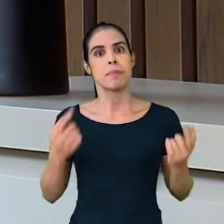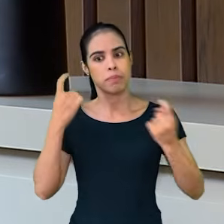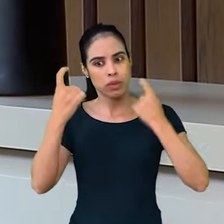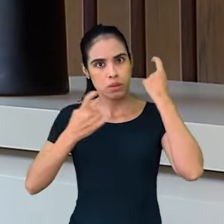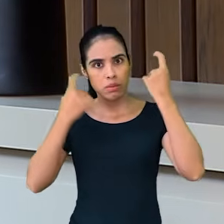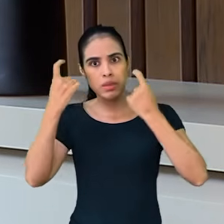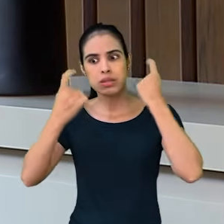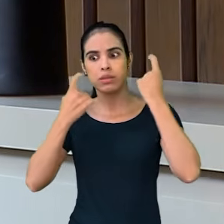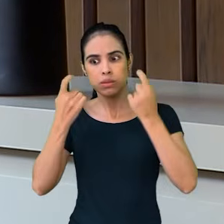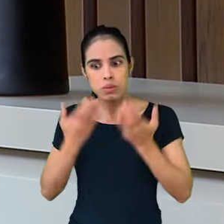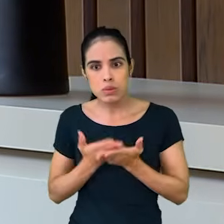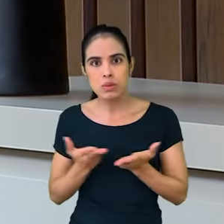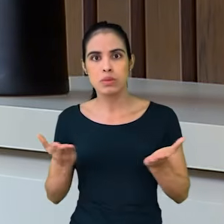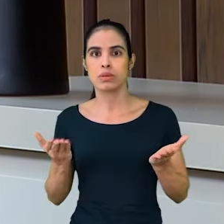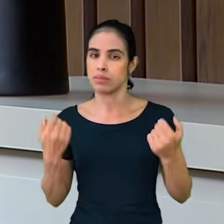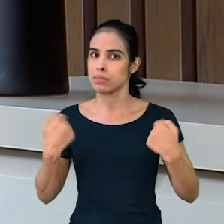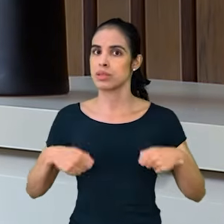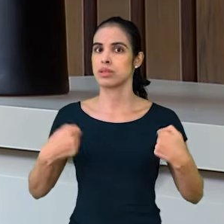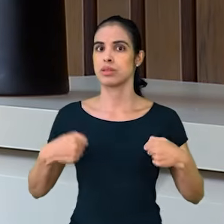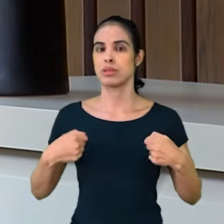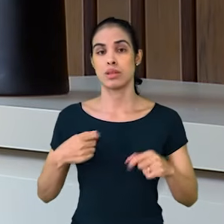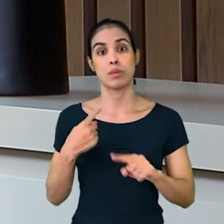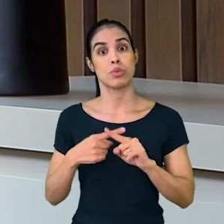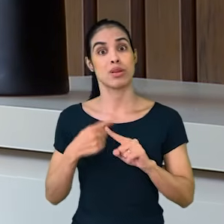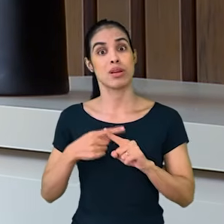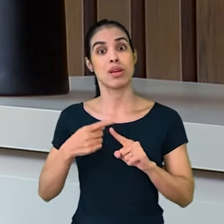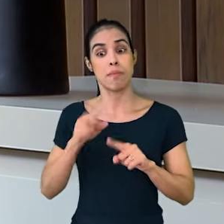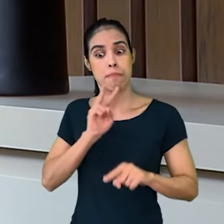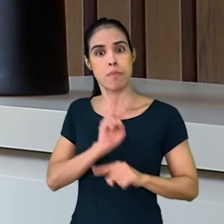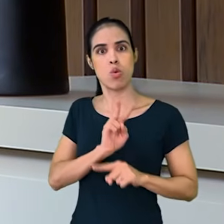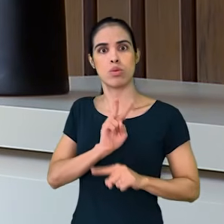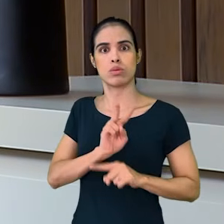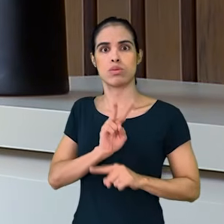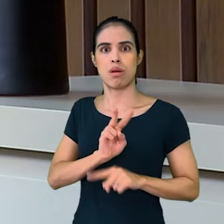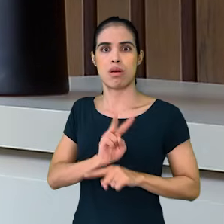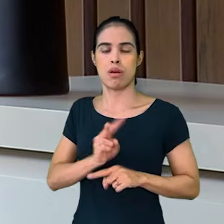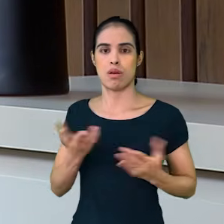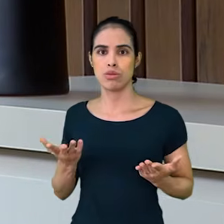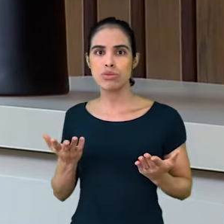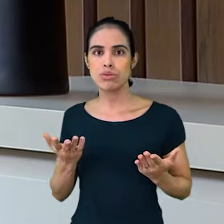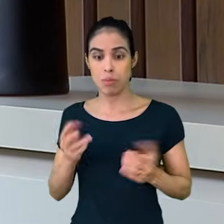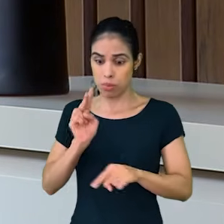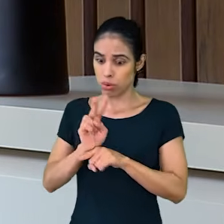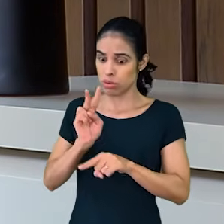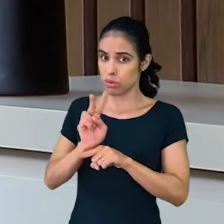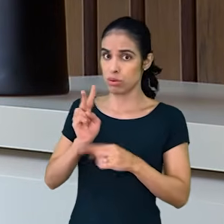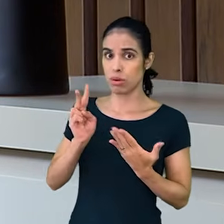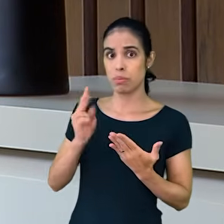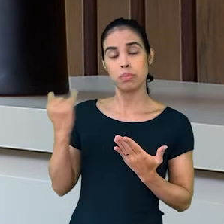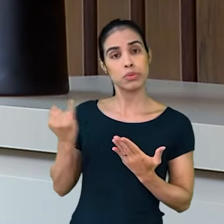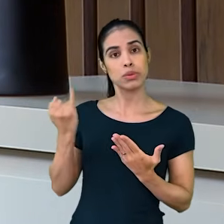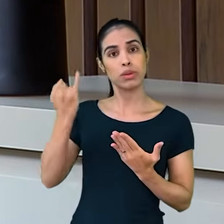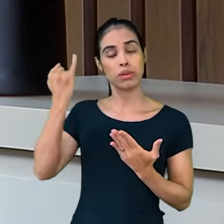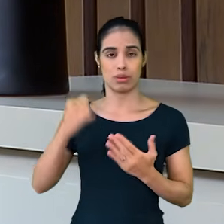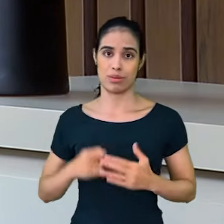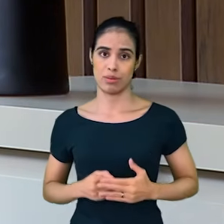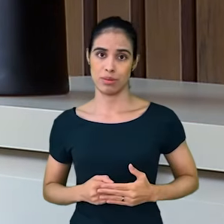nós precisamos ter para que todos sejamos protegidos. Não é possível abrir mão disso.